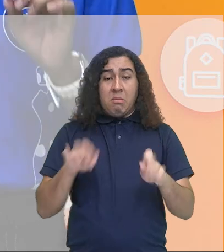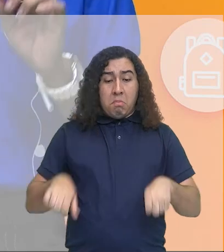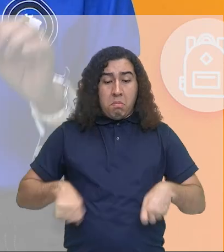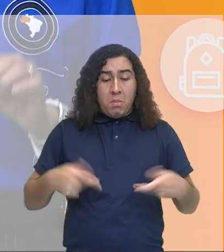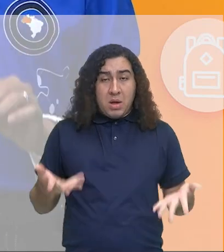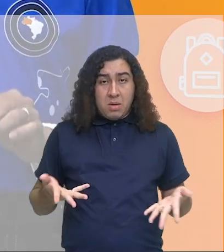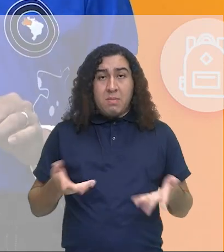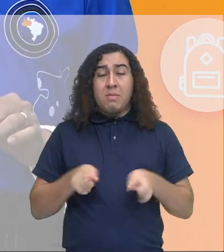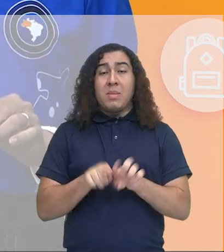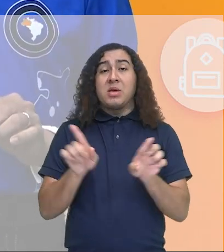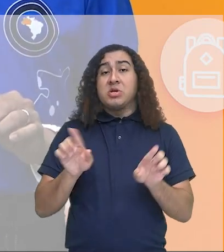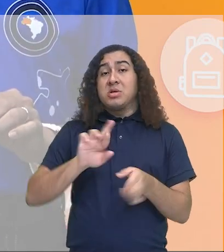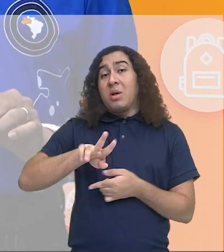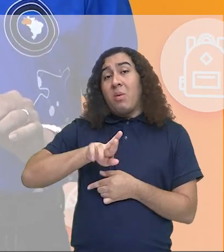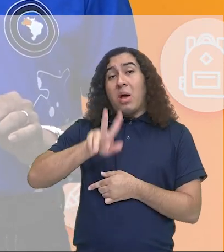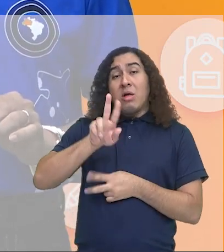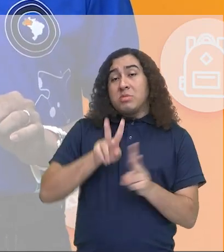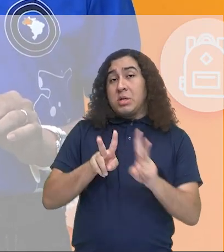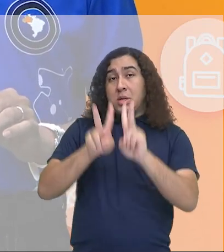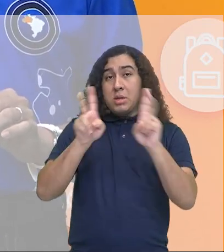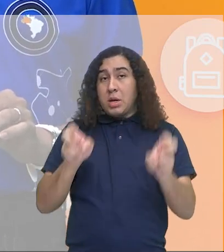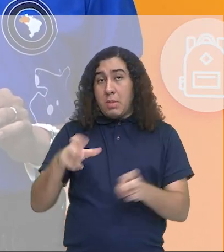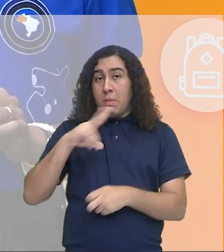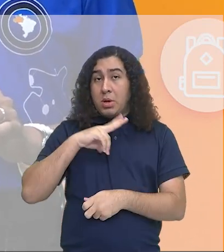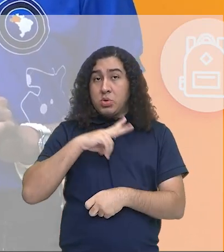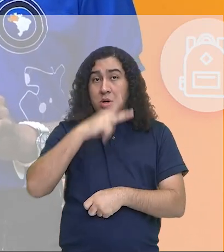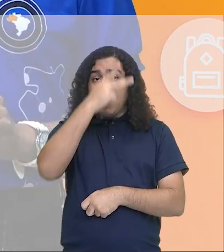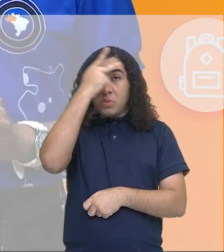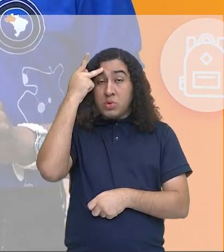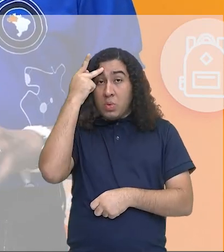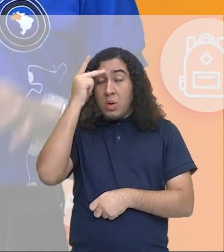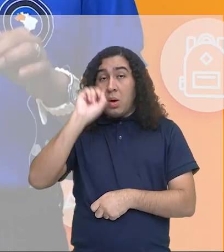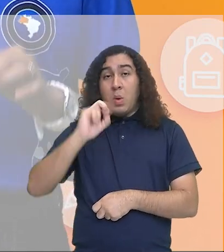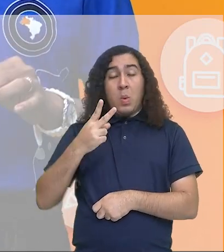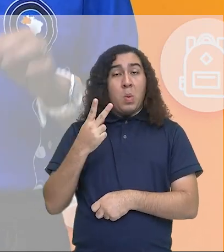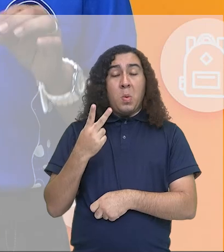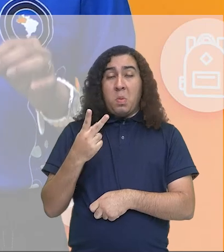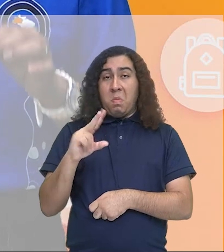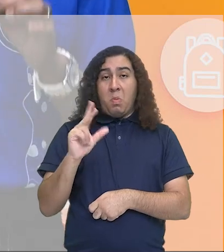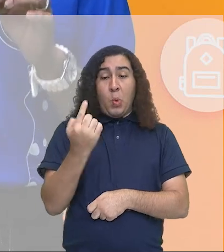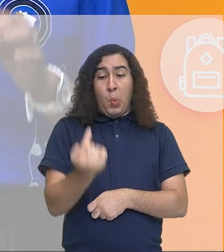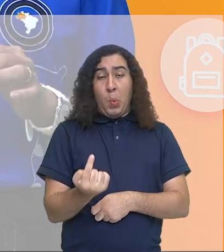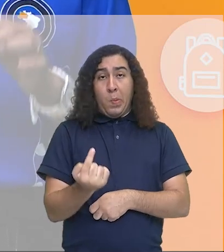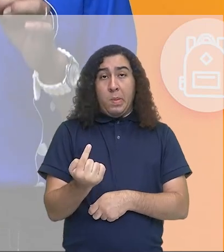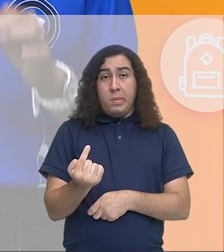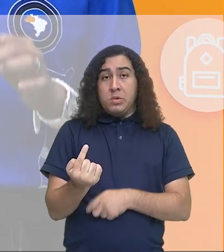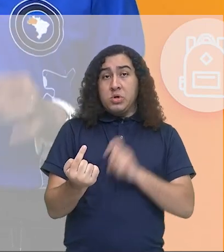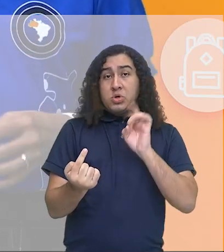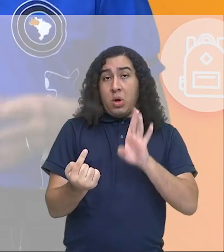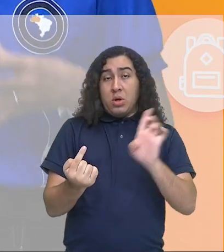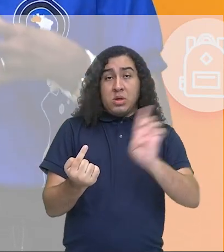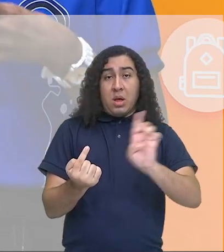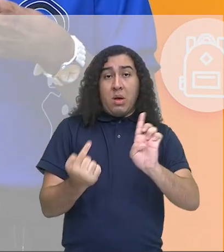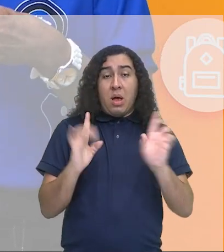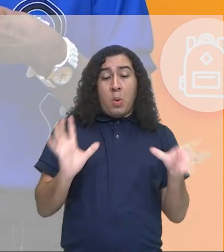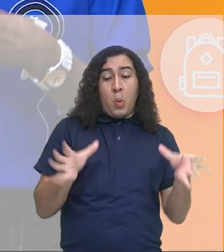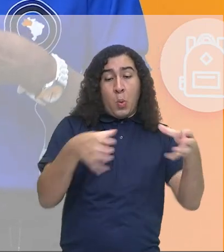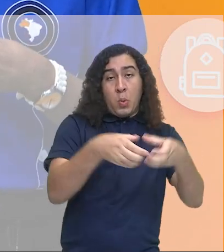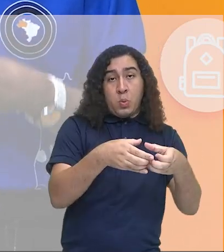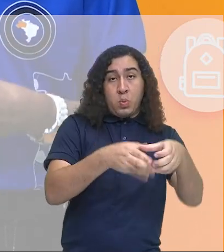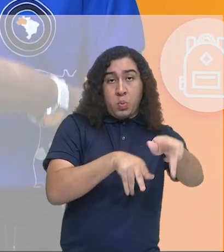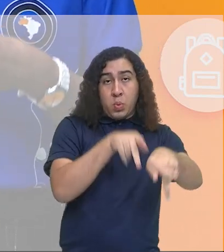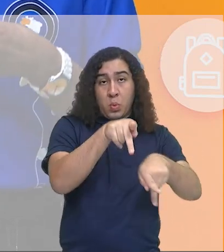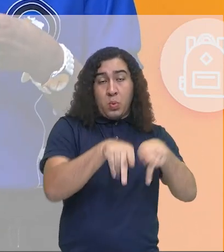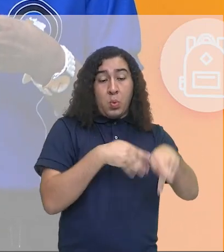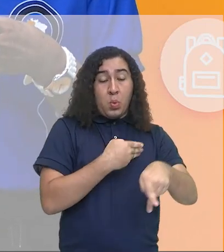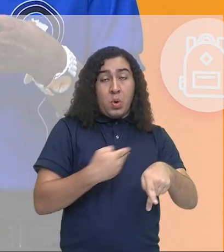questão somente individual ou pessoal. Isso é uma questão pública. É o